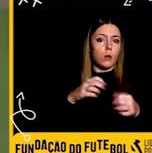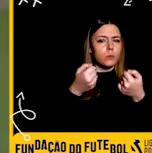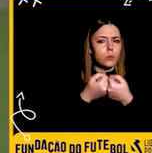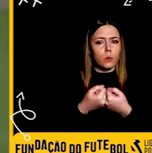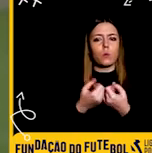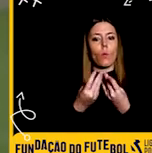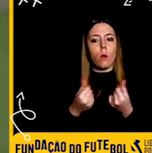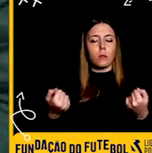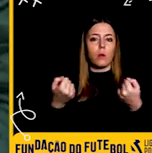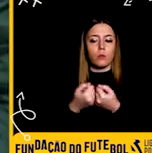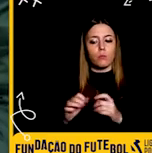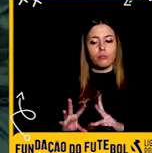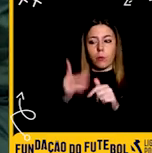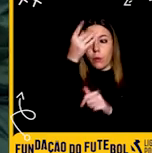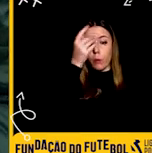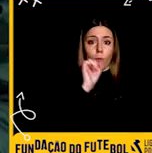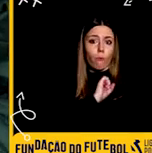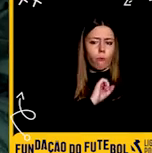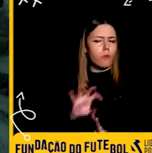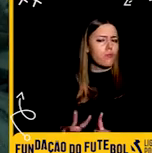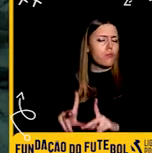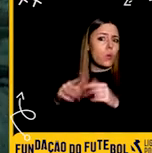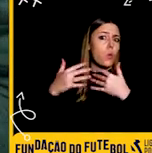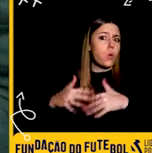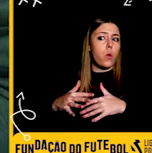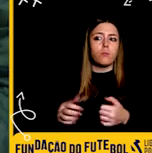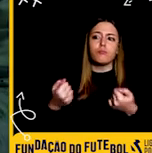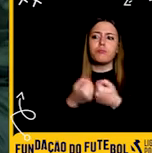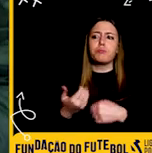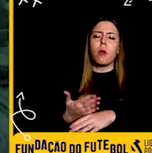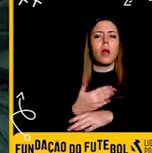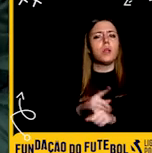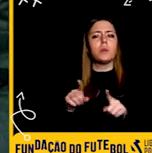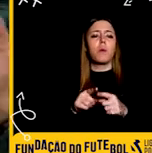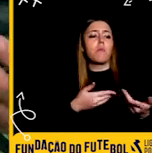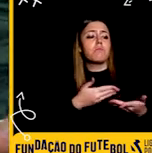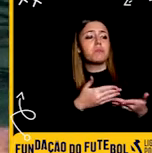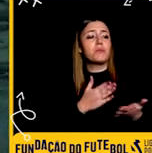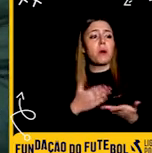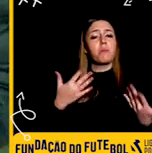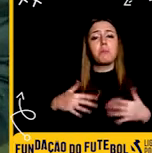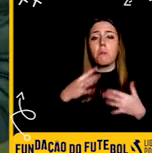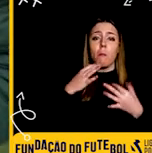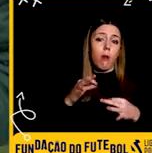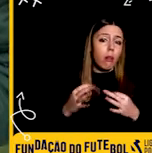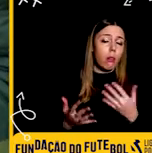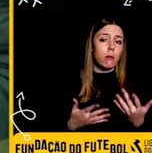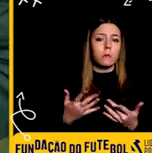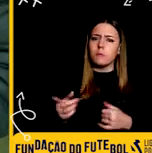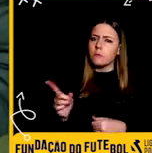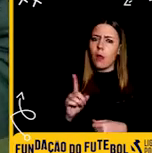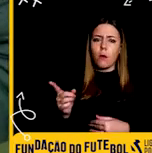nos jogos, a qualidade do jogo evoluiu, na minha opinião, muito, já não é aquele jogo, só um jogo direto, temos um